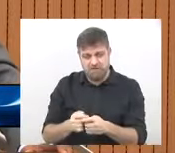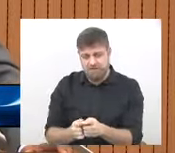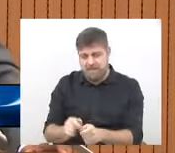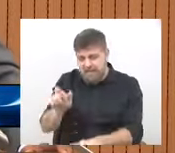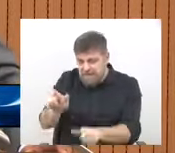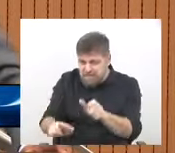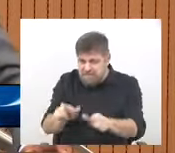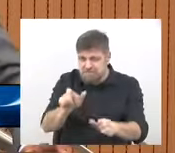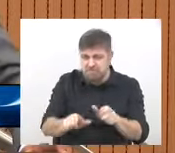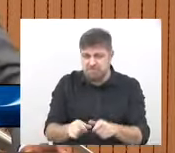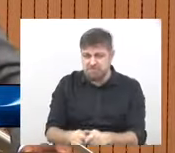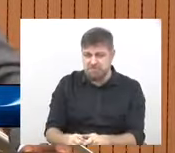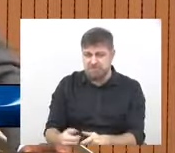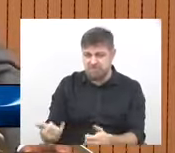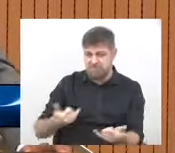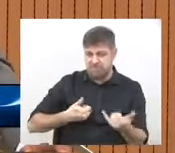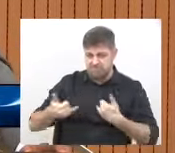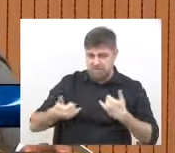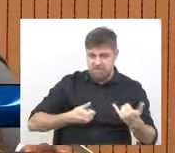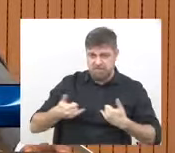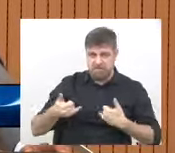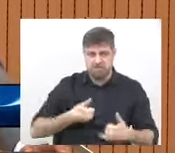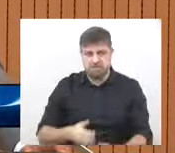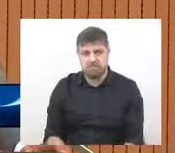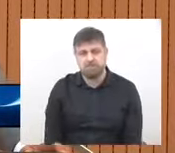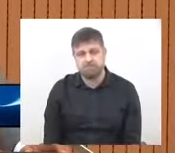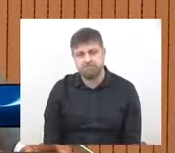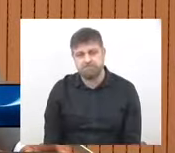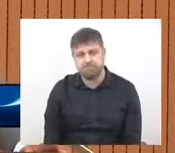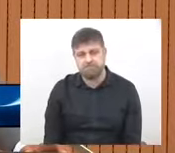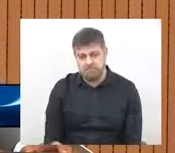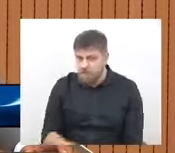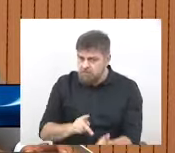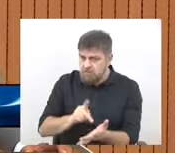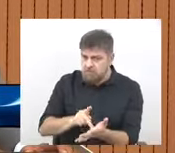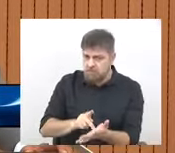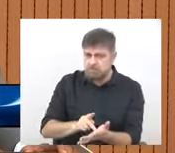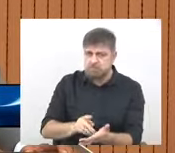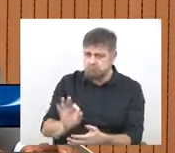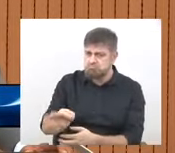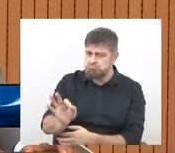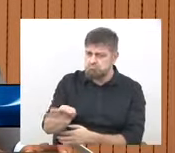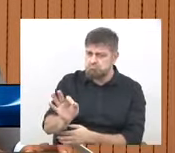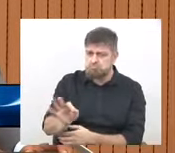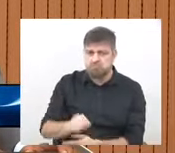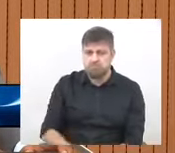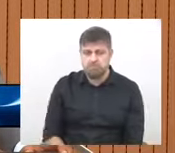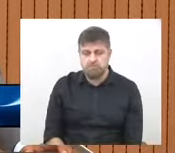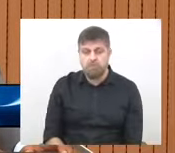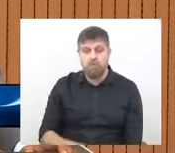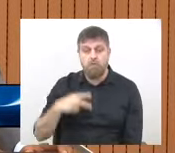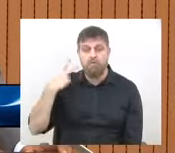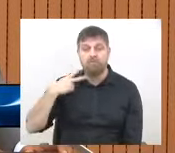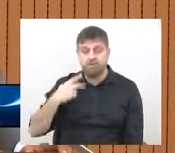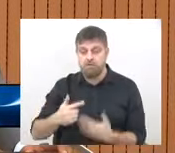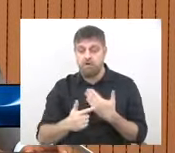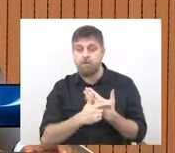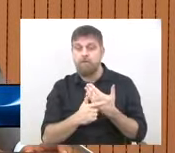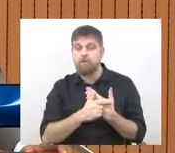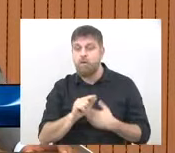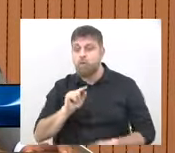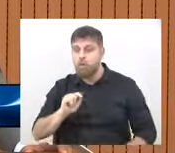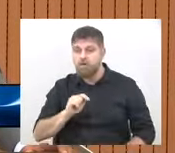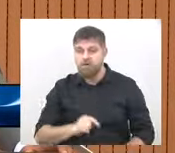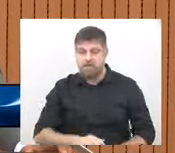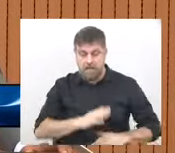vezes, falam assim para a gente, nessa tribuna, que é verdade. O papel do vereador é fiscalizar